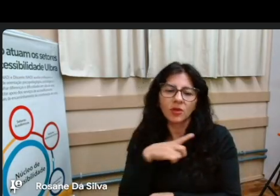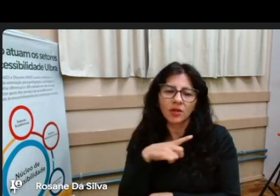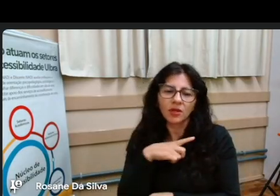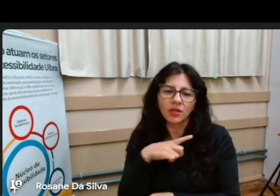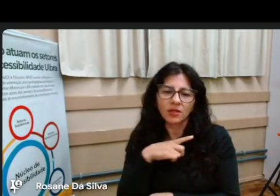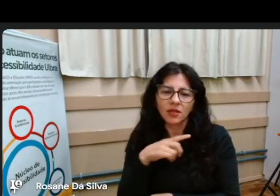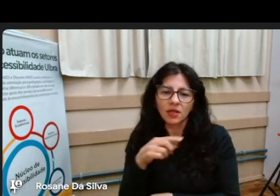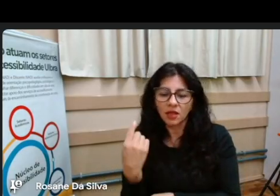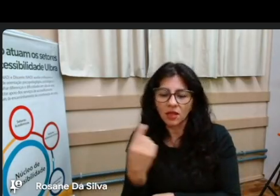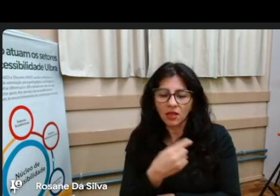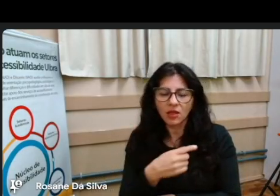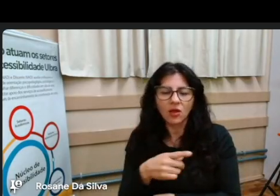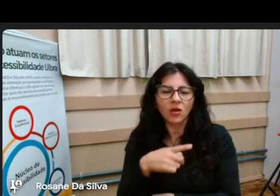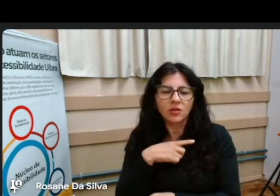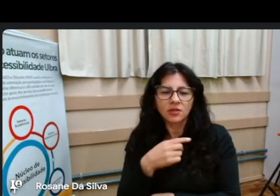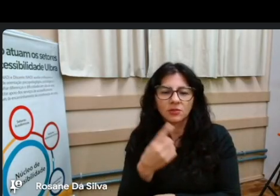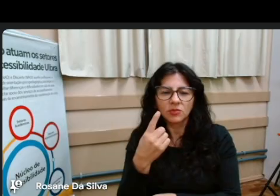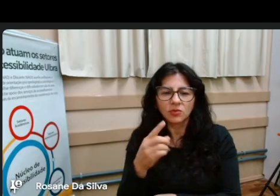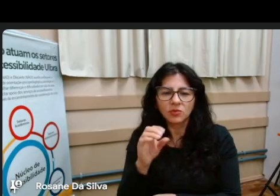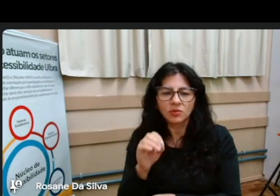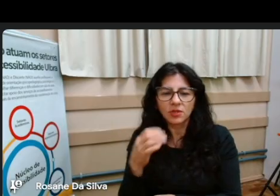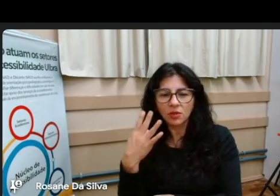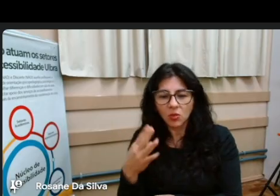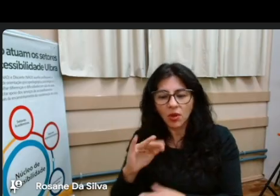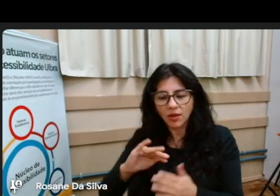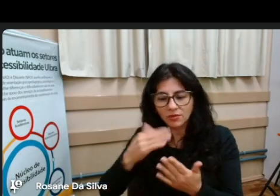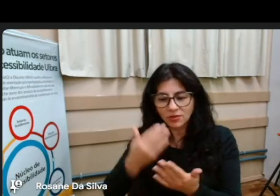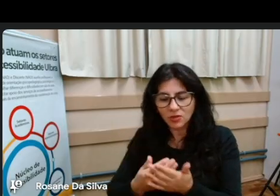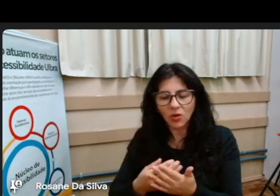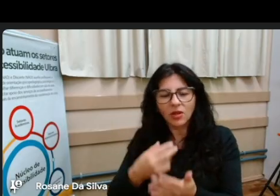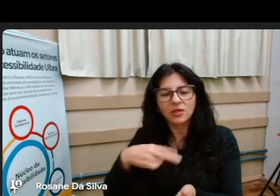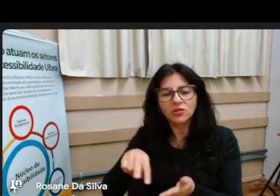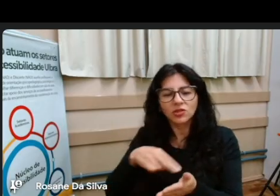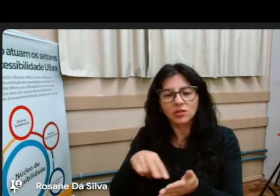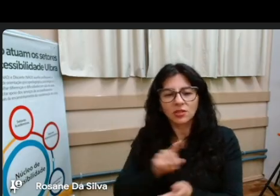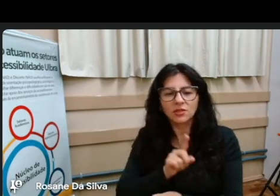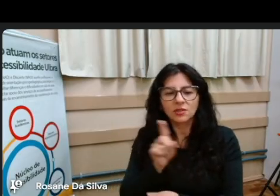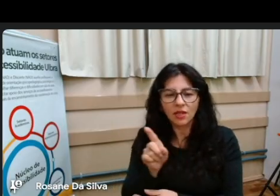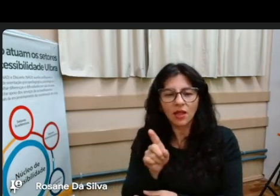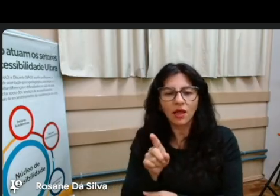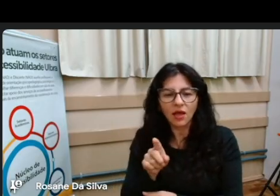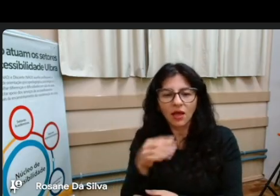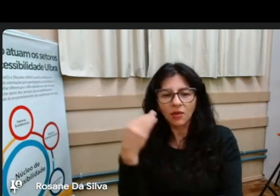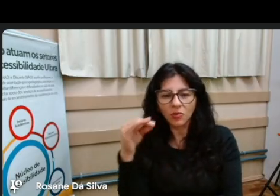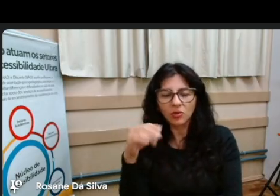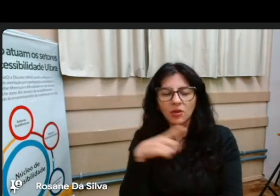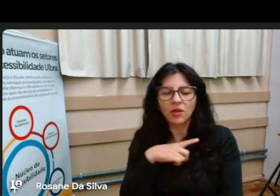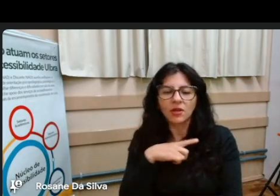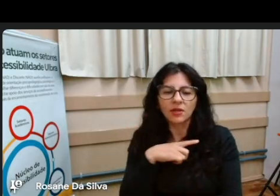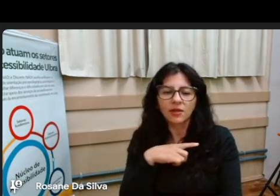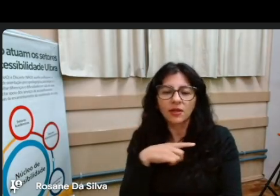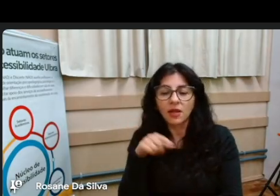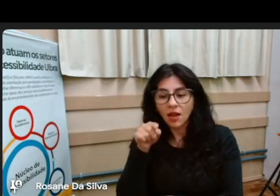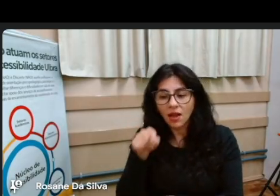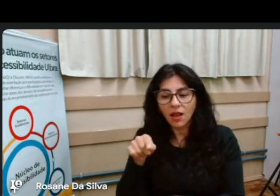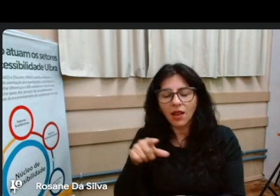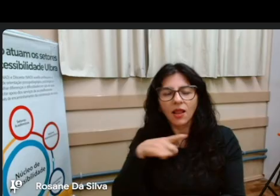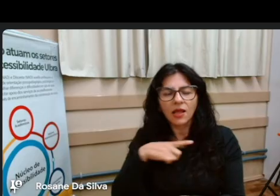consistente hoje por exemplo em Porto Alegre a gente tem 104 escolas de dança